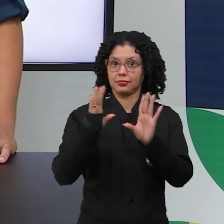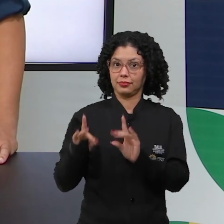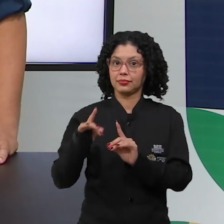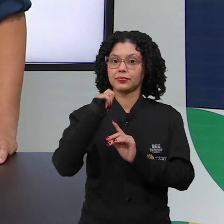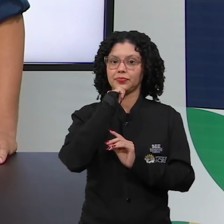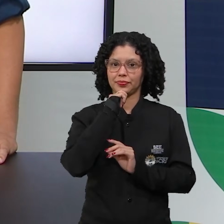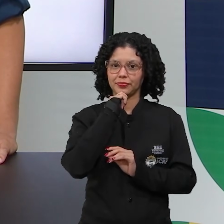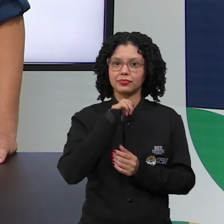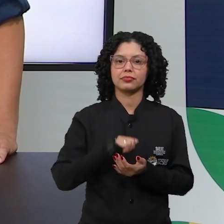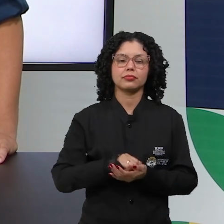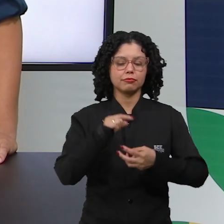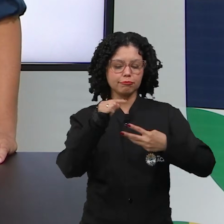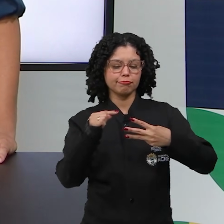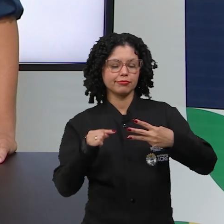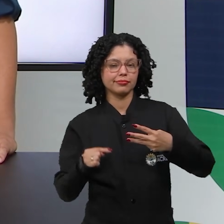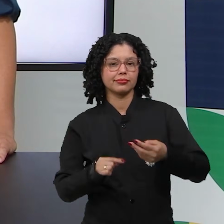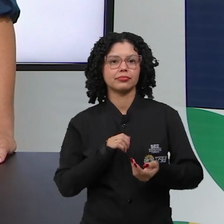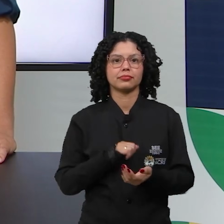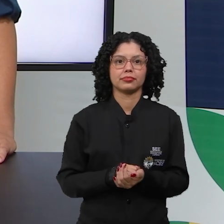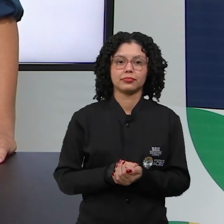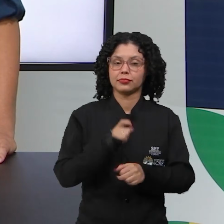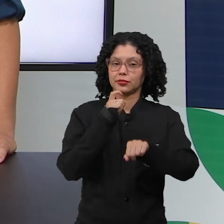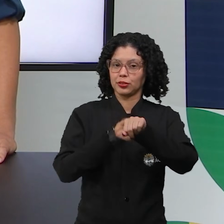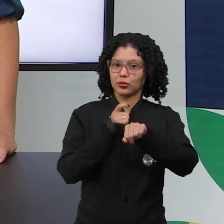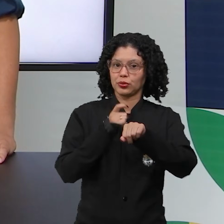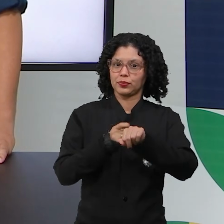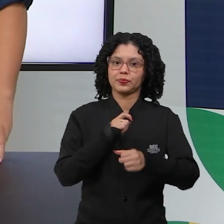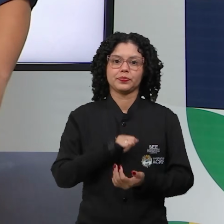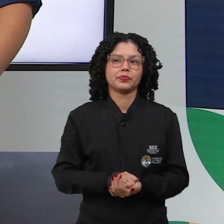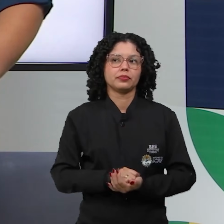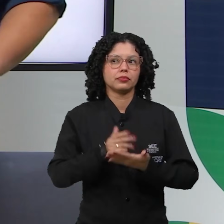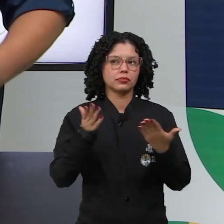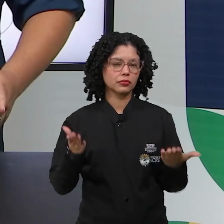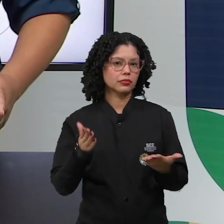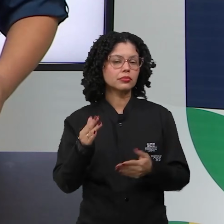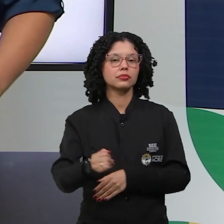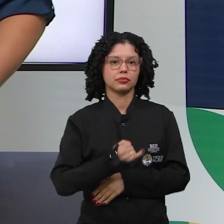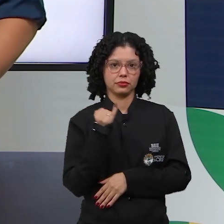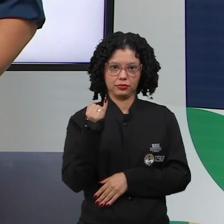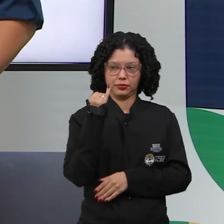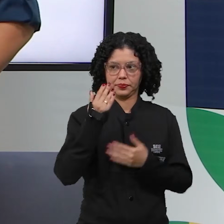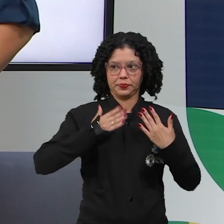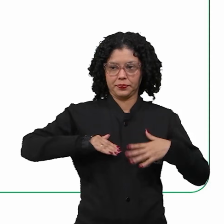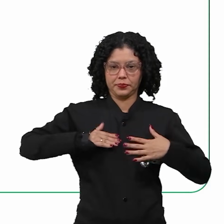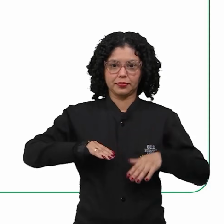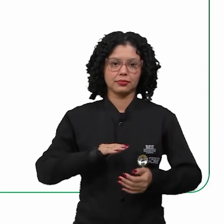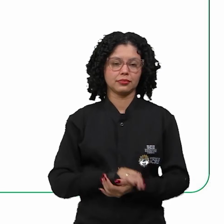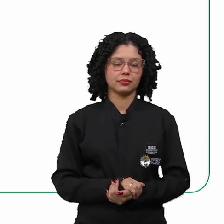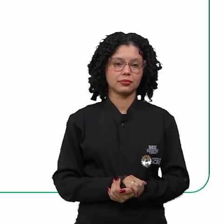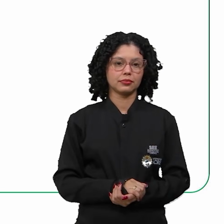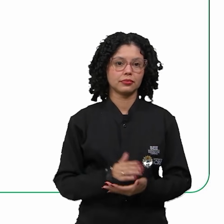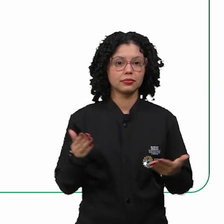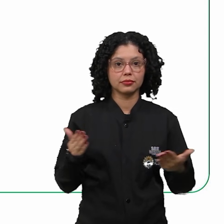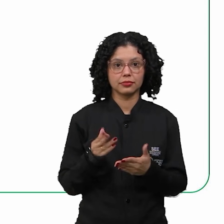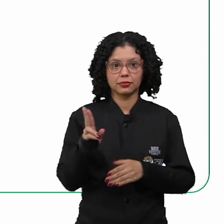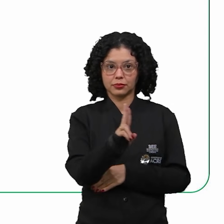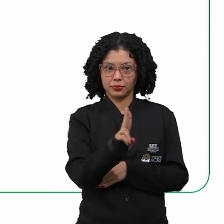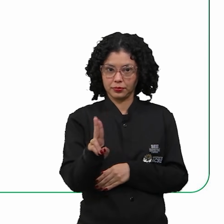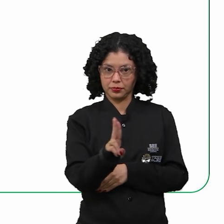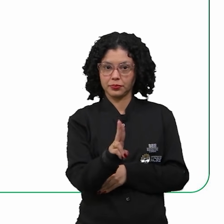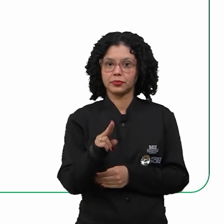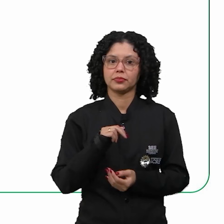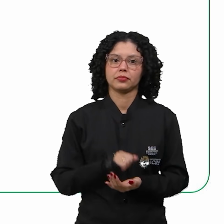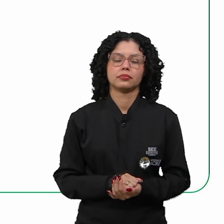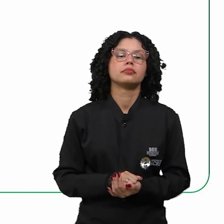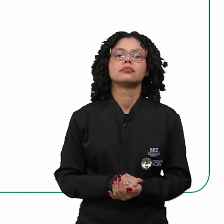objetos tridimensionais, dos sólidos geométricos. Isso é muito tranquilo. Agora vamos aprender as